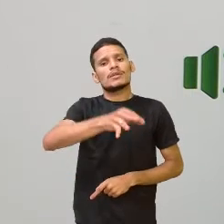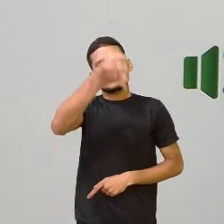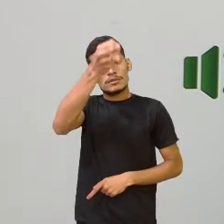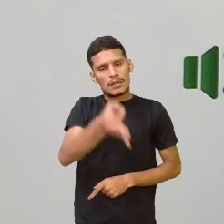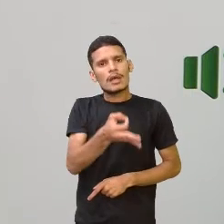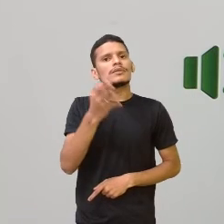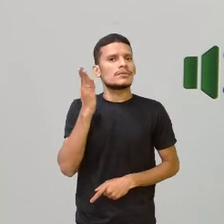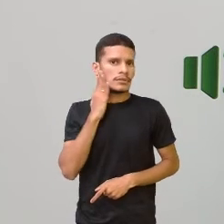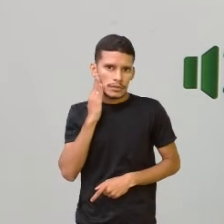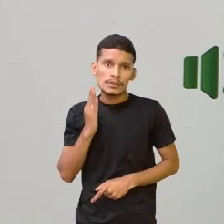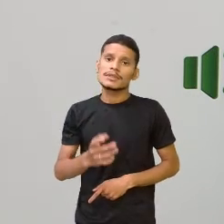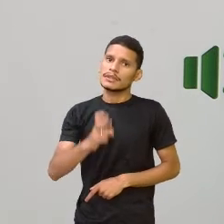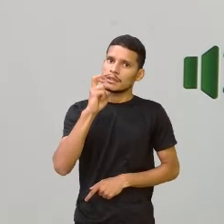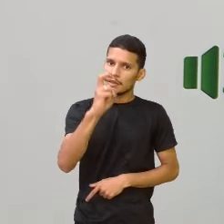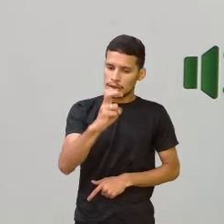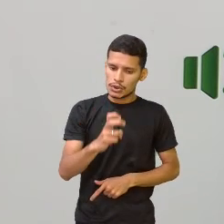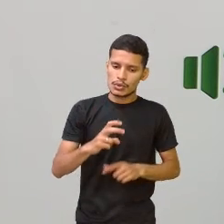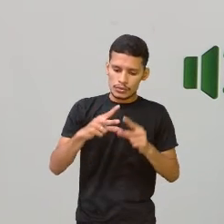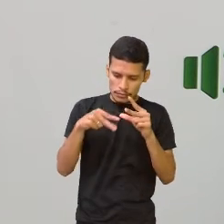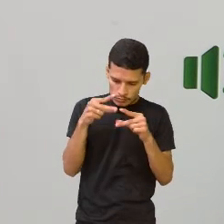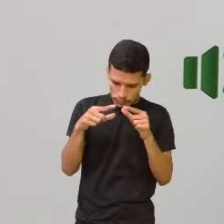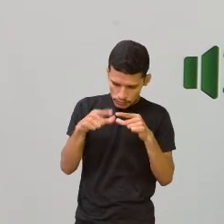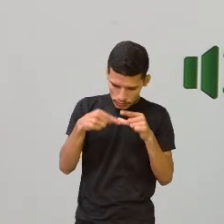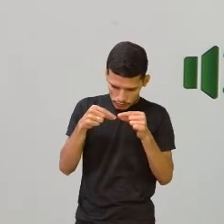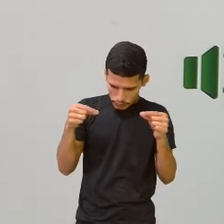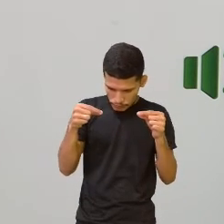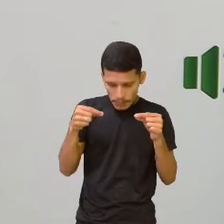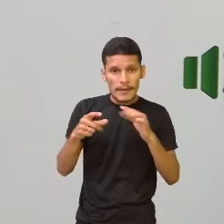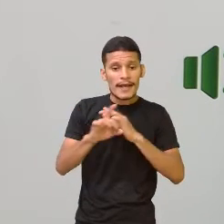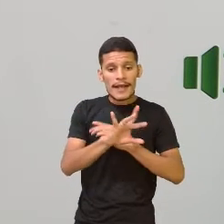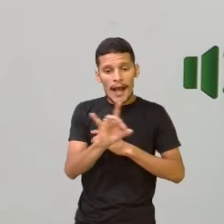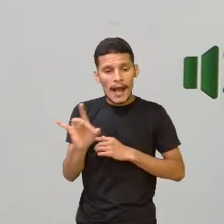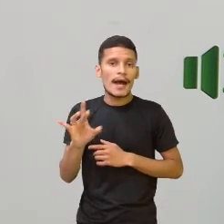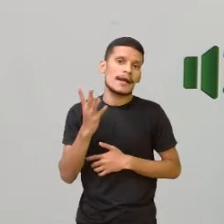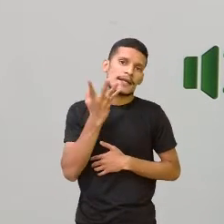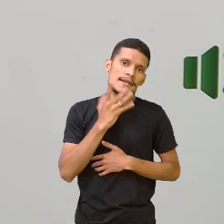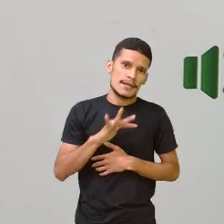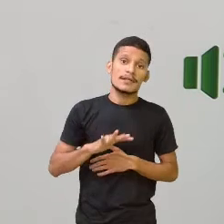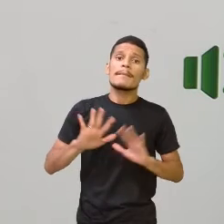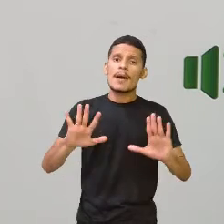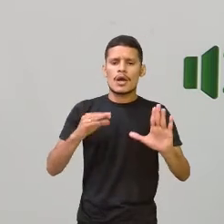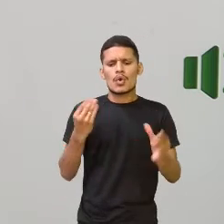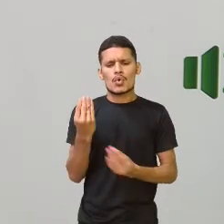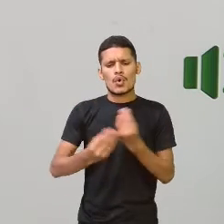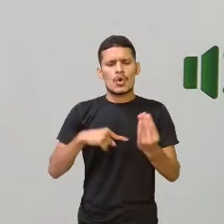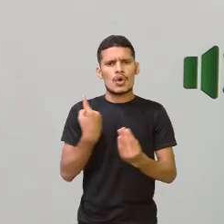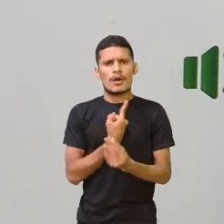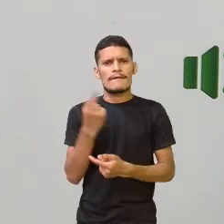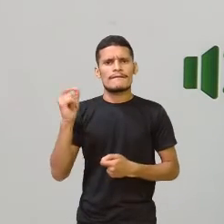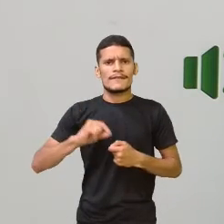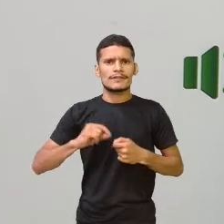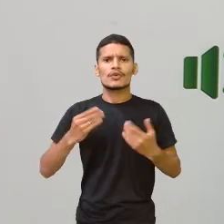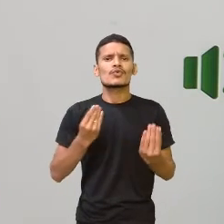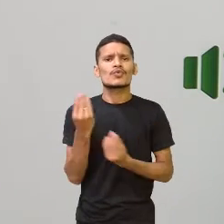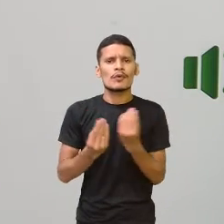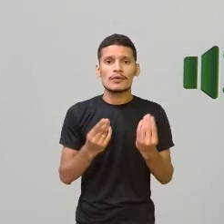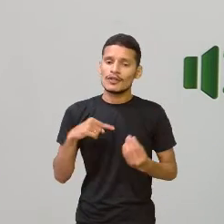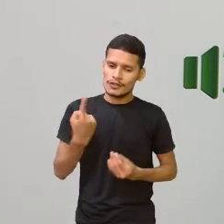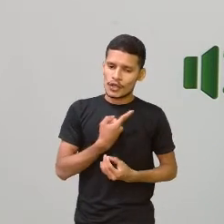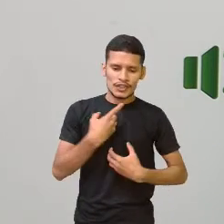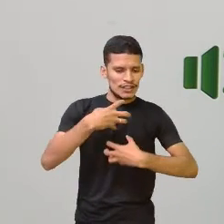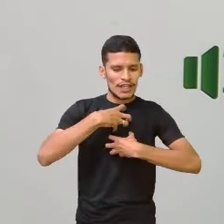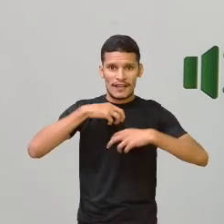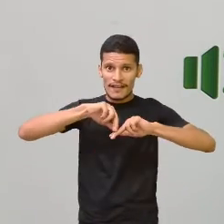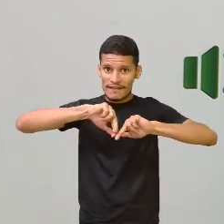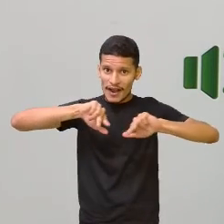certos, serão 5 bombons para cada criança. Mas como a gente vai fazer isso? Eu posso fazer de diversas formas.